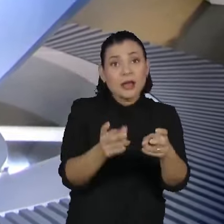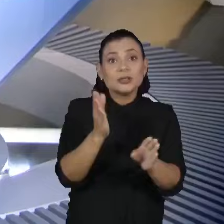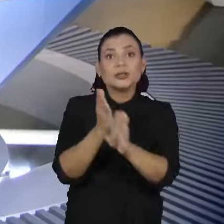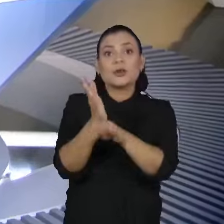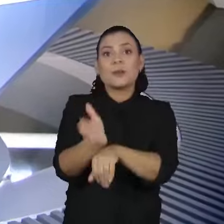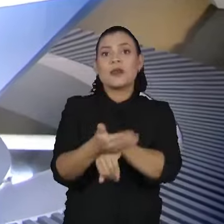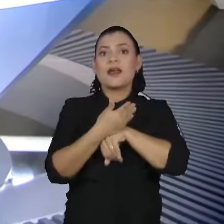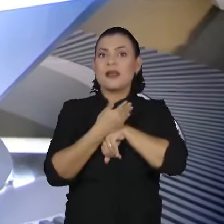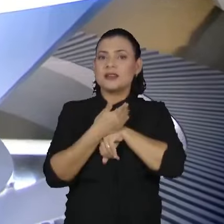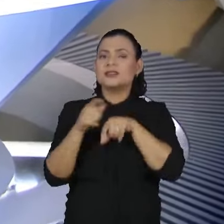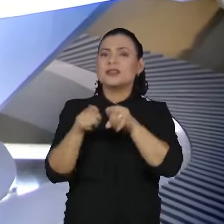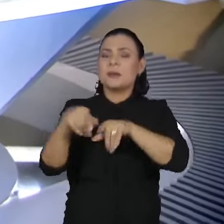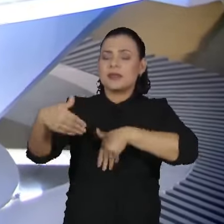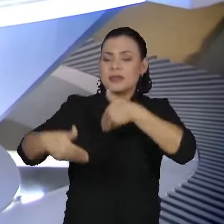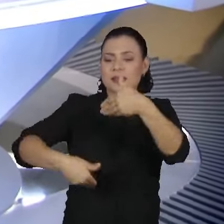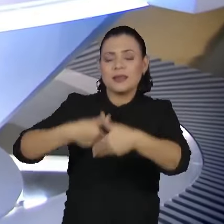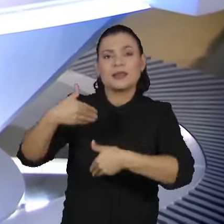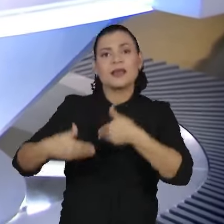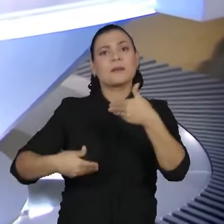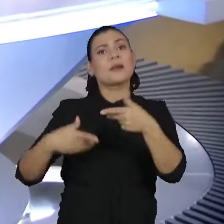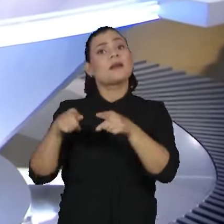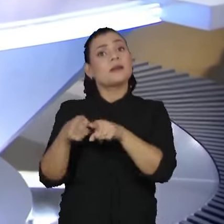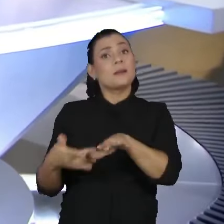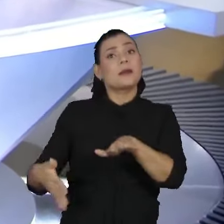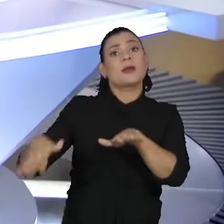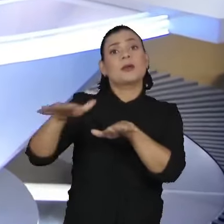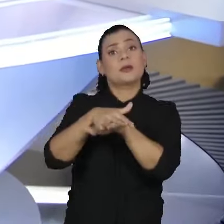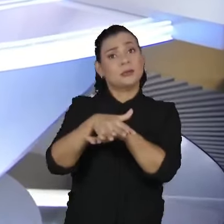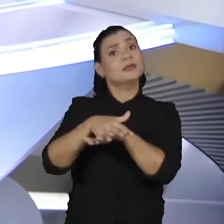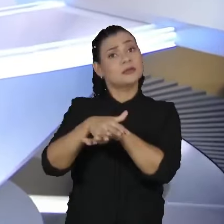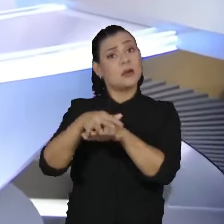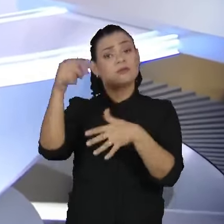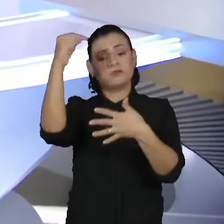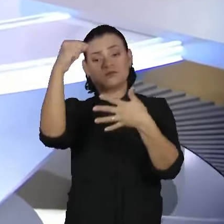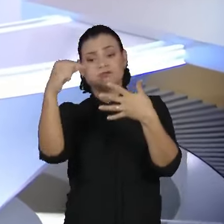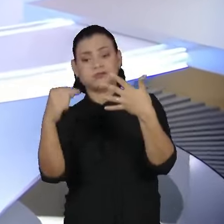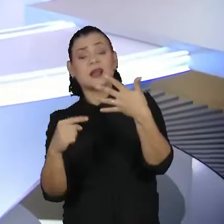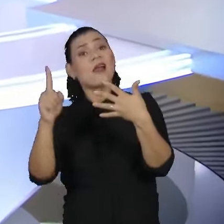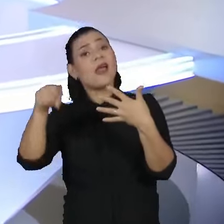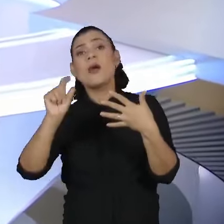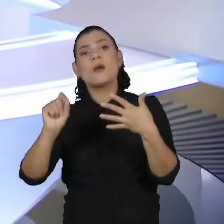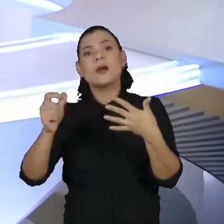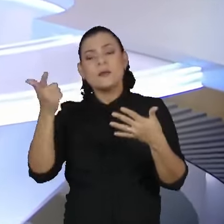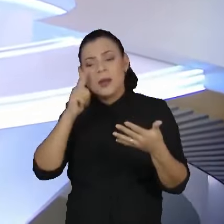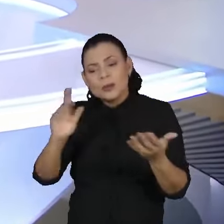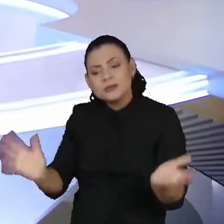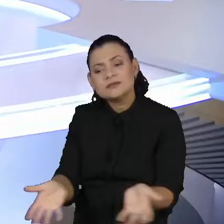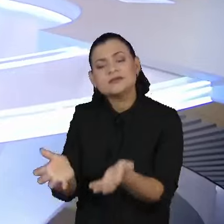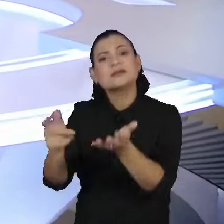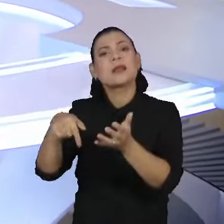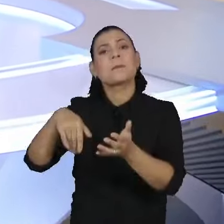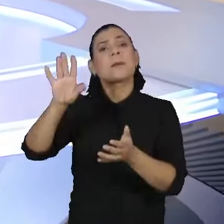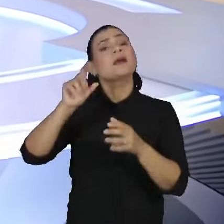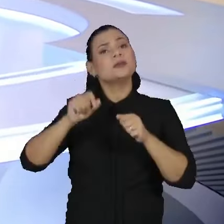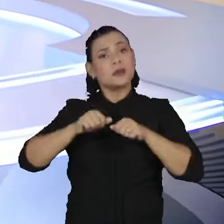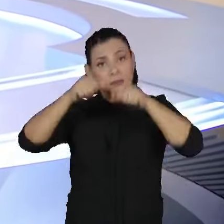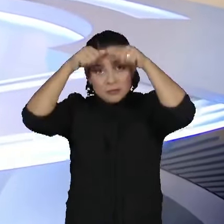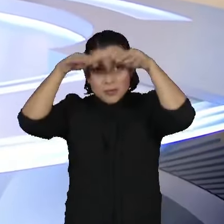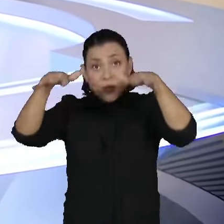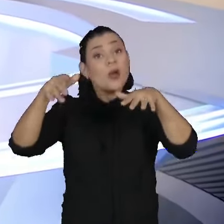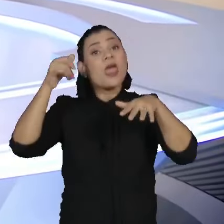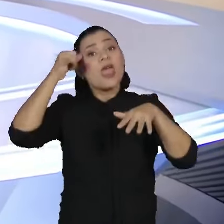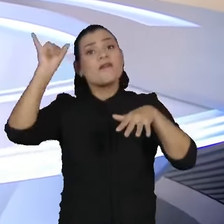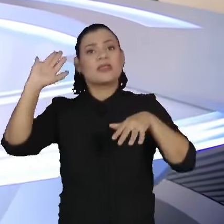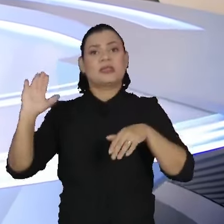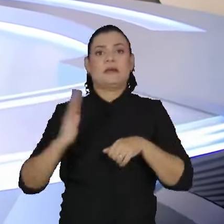as intervenções terapêuticas e a inclusão fazem parte do processo para desmistificar o transtorno e combater o